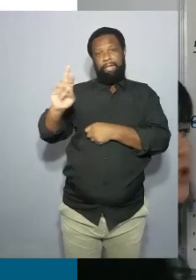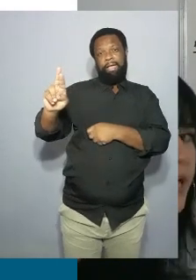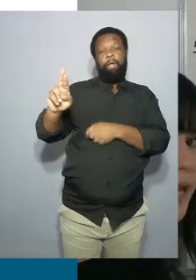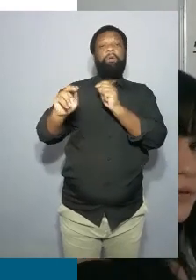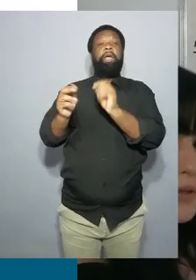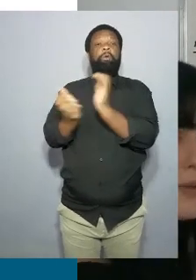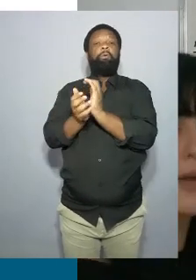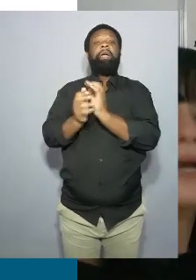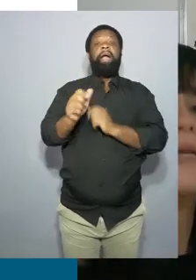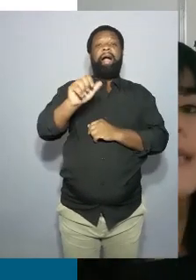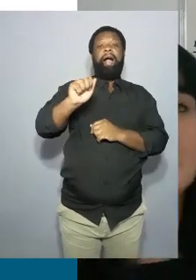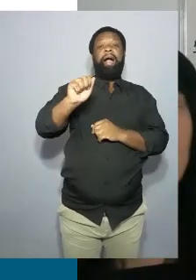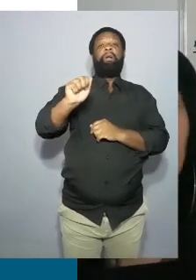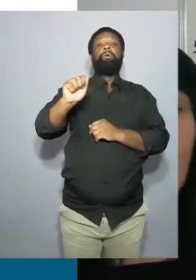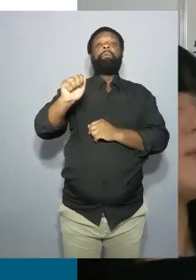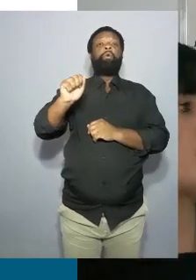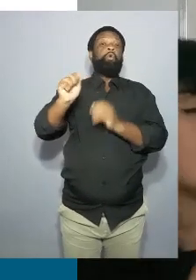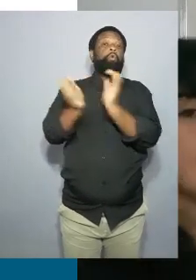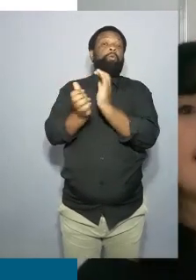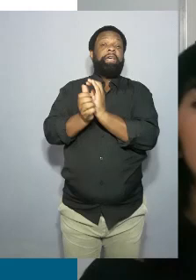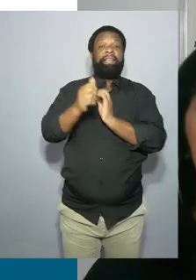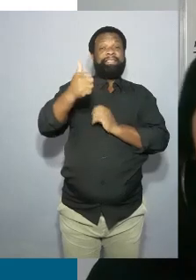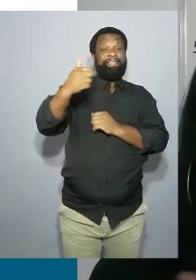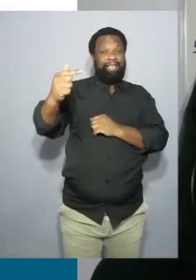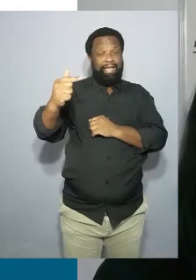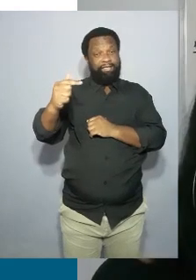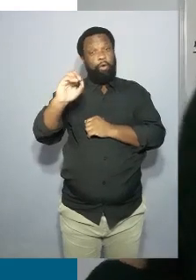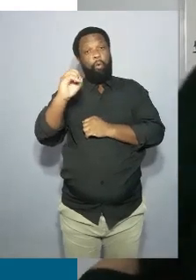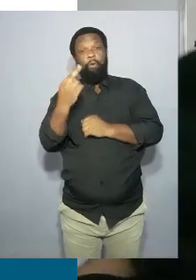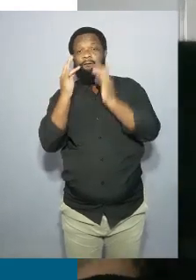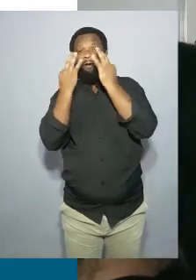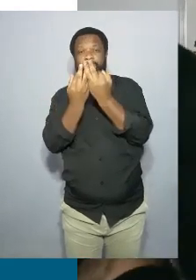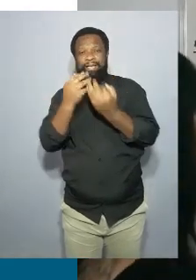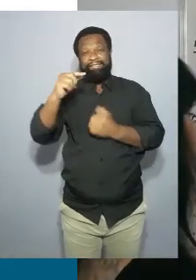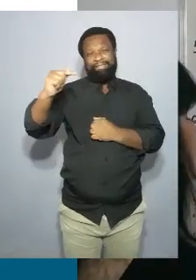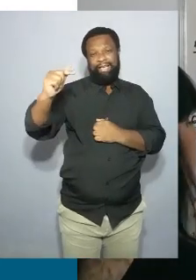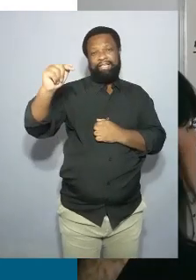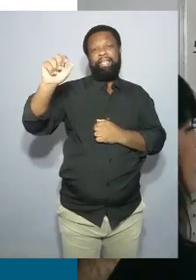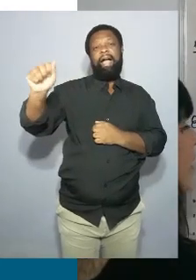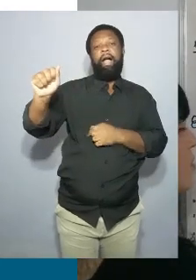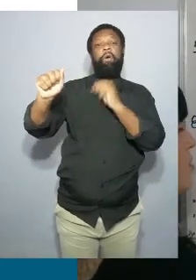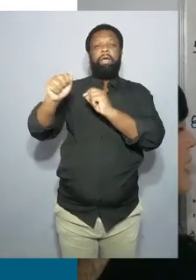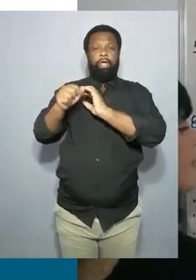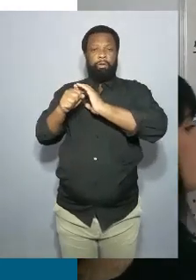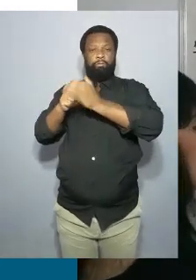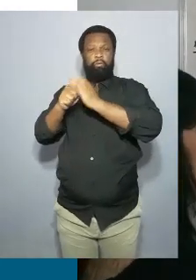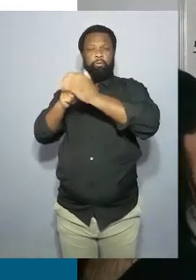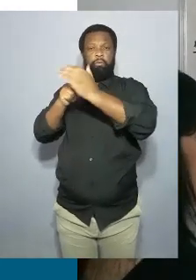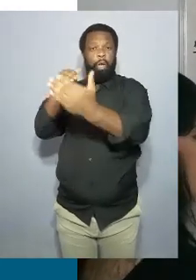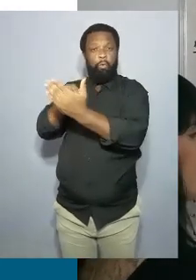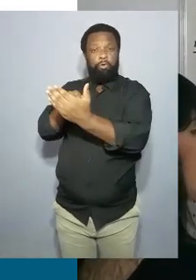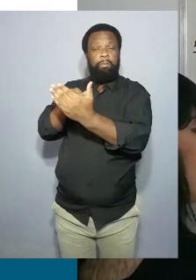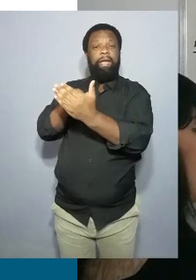um halogênio, então ele está localizado no grupo 17, ou na família 7A, então ele tem 7 elétrons na camada